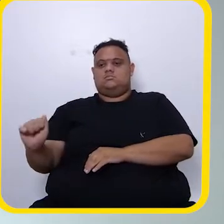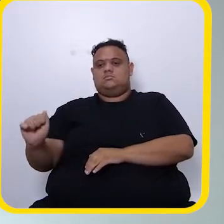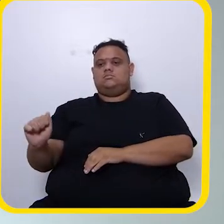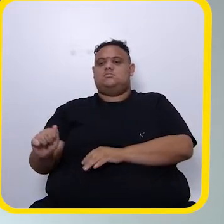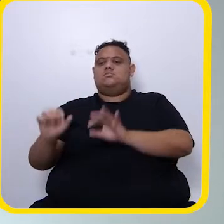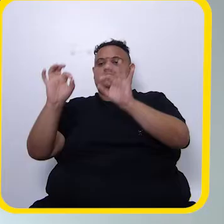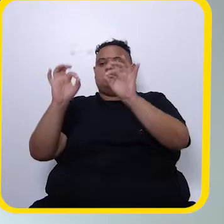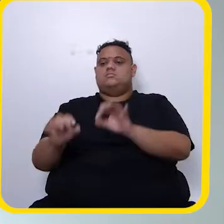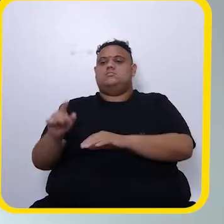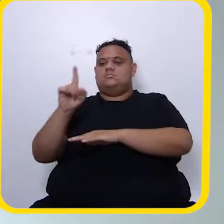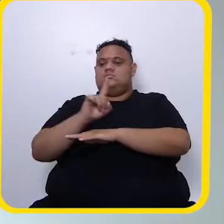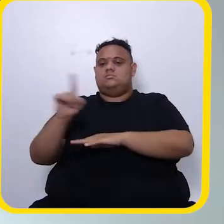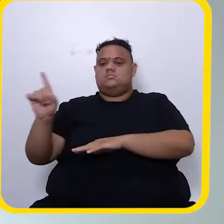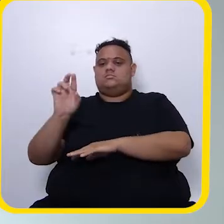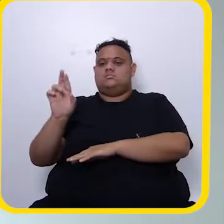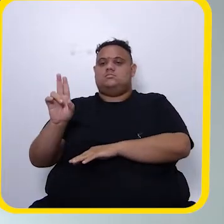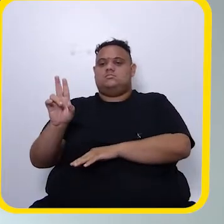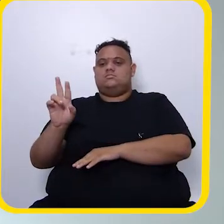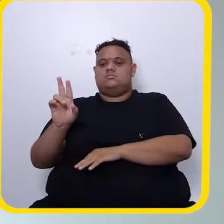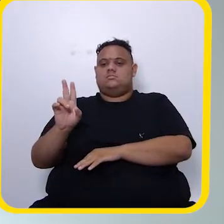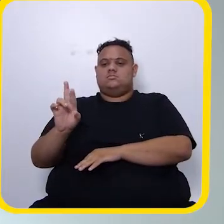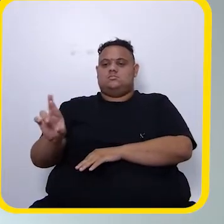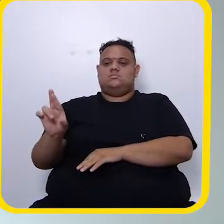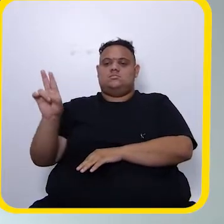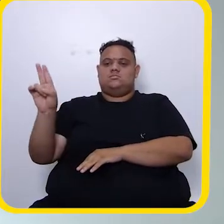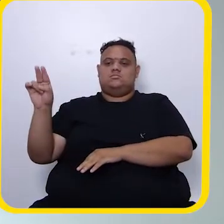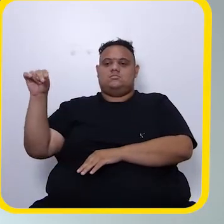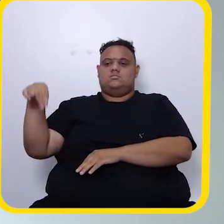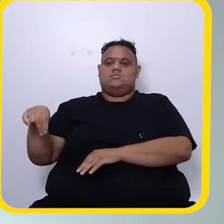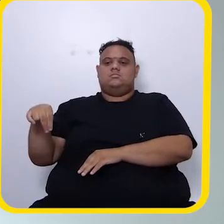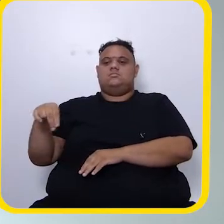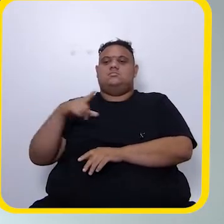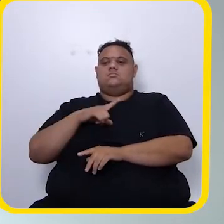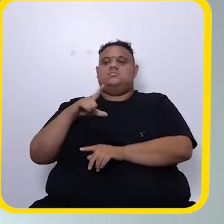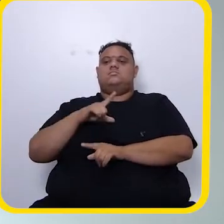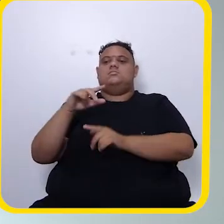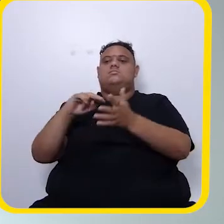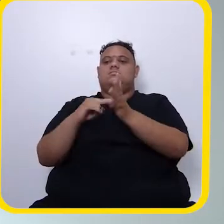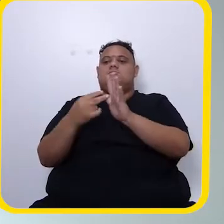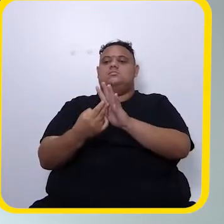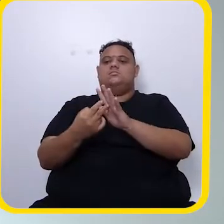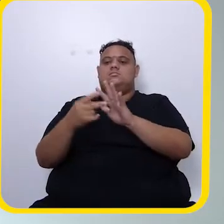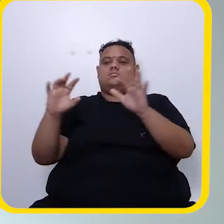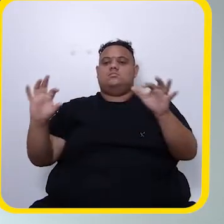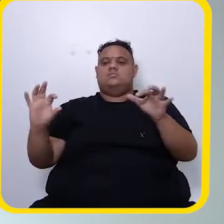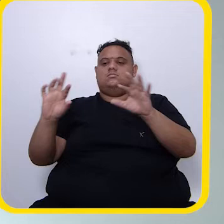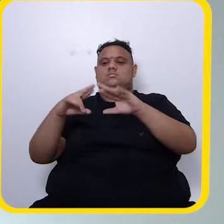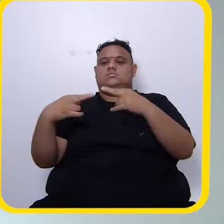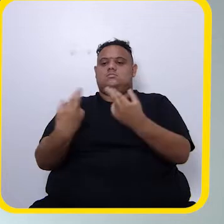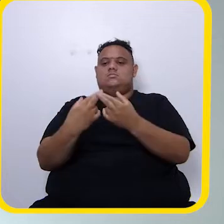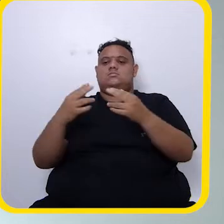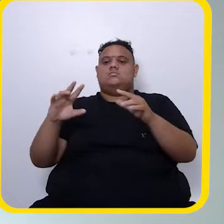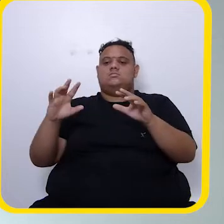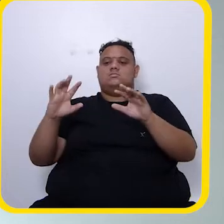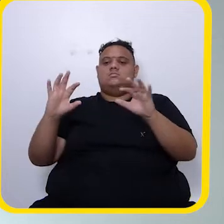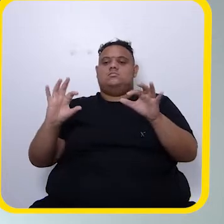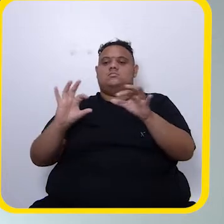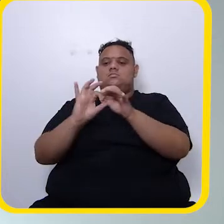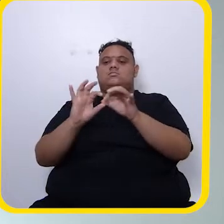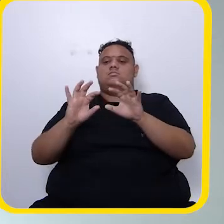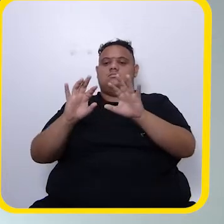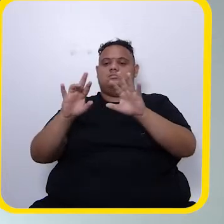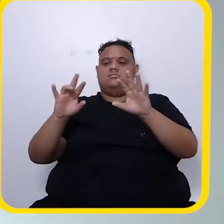lado de Montserrat, né, o RUN, que quer dizer Reino Unido. Então, Montserrat pertence ao Reino